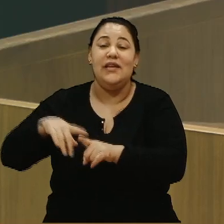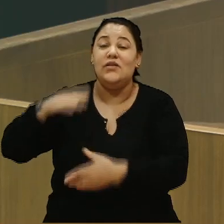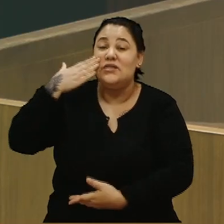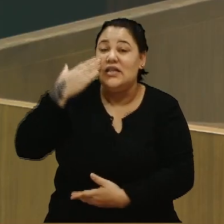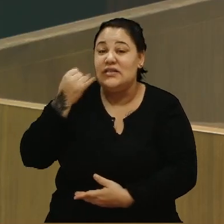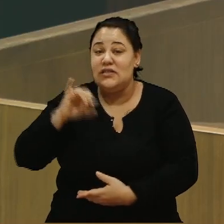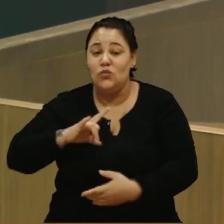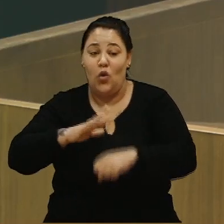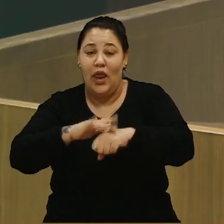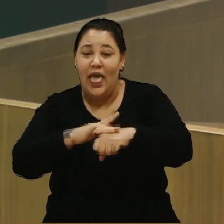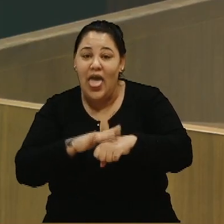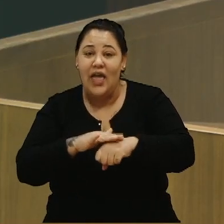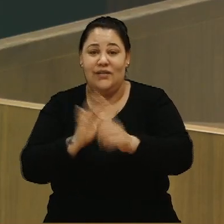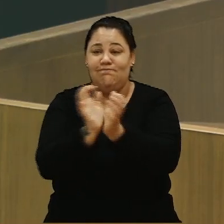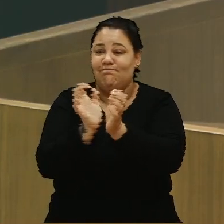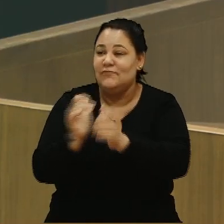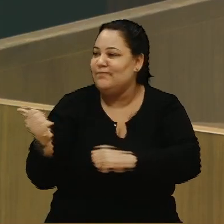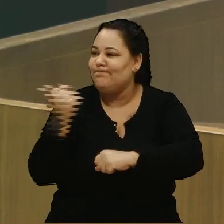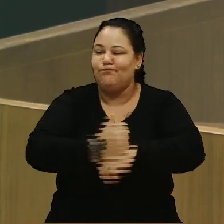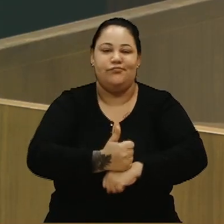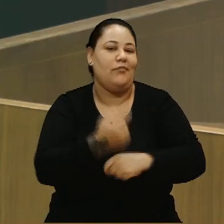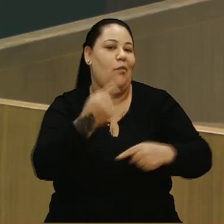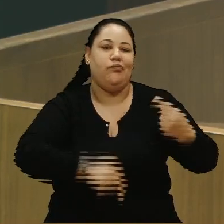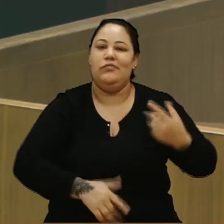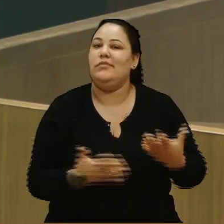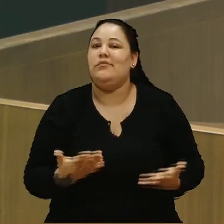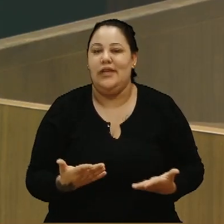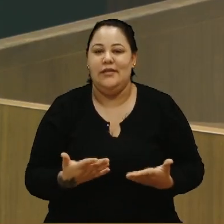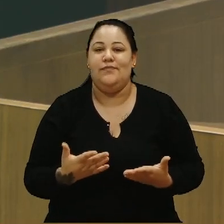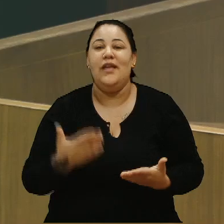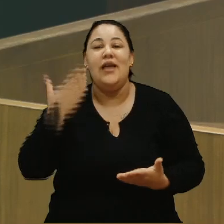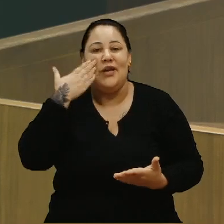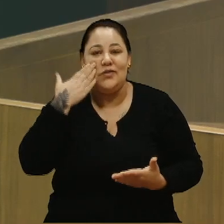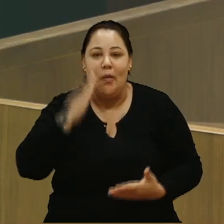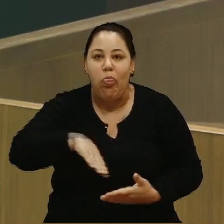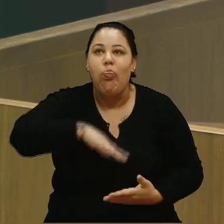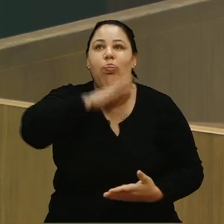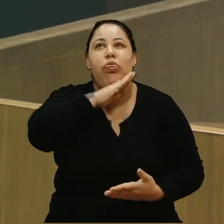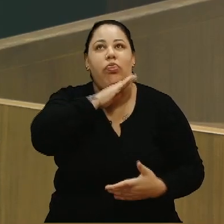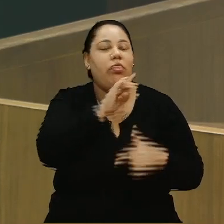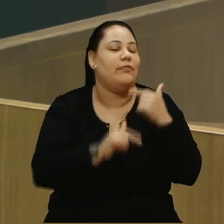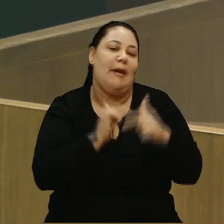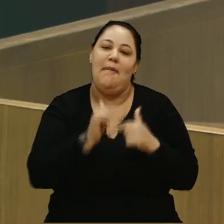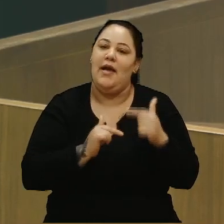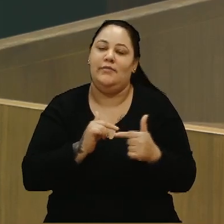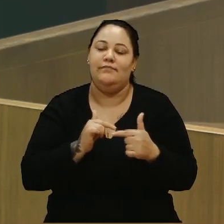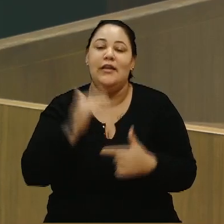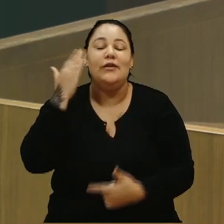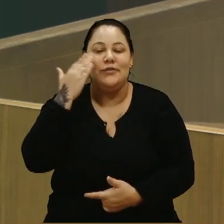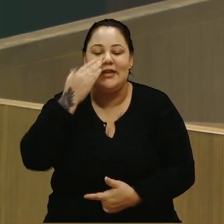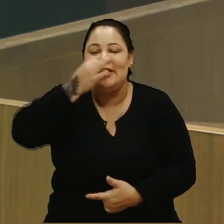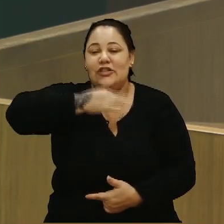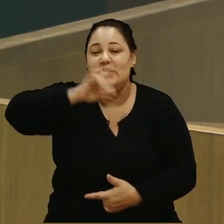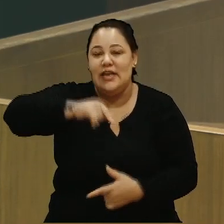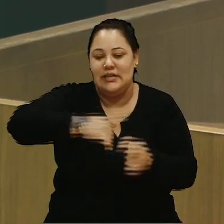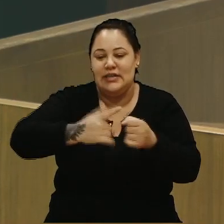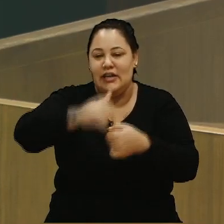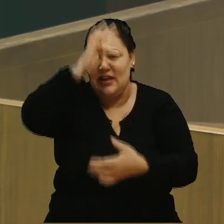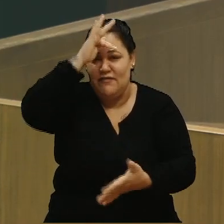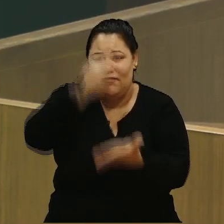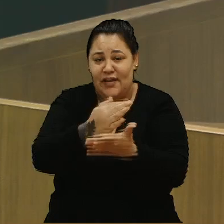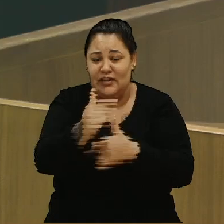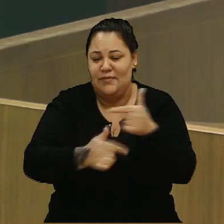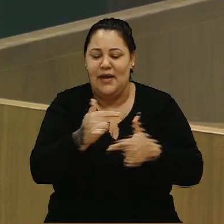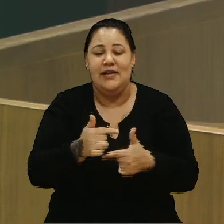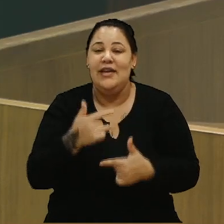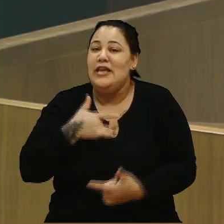para substituir. Daí a sobrecarga desses colegas é grande. Eu sei que Caxias do Sul é a cidade da fé e do trabalho. E eu nunca aprendi outro meio de ganhar meu